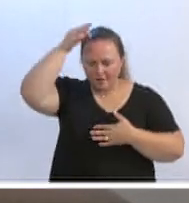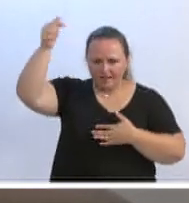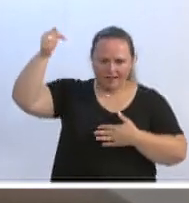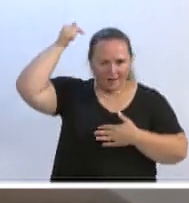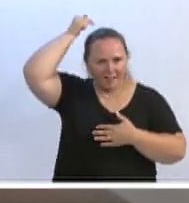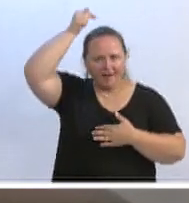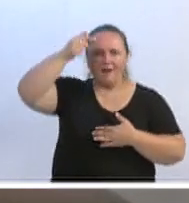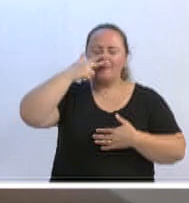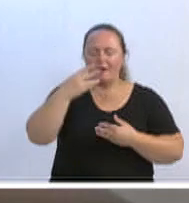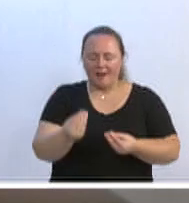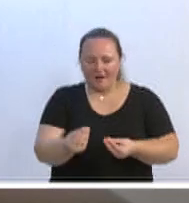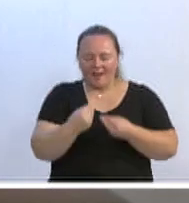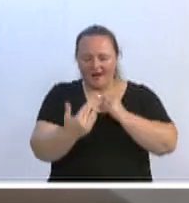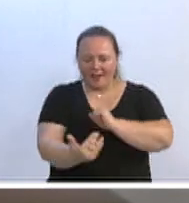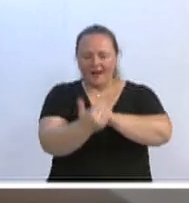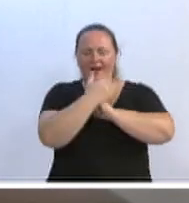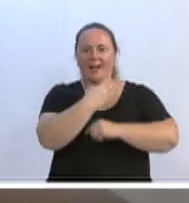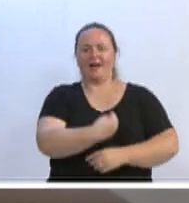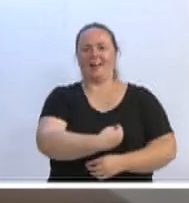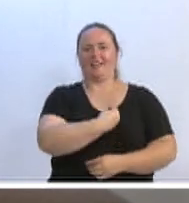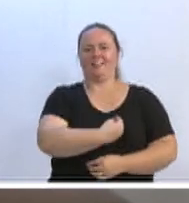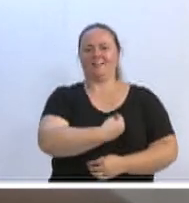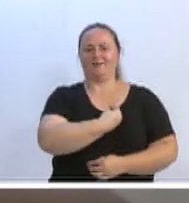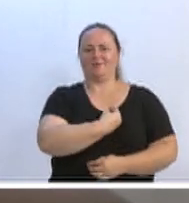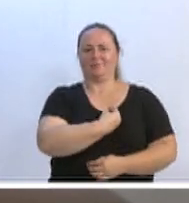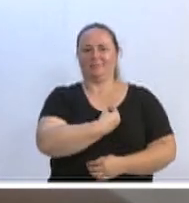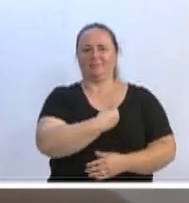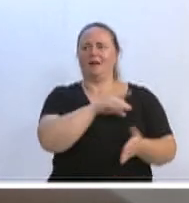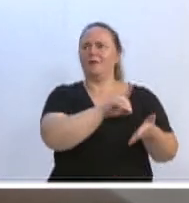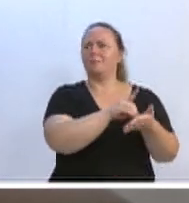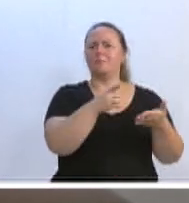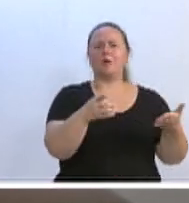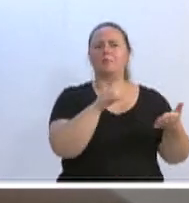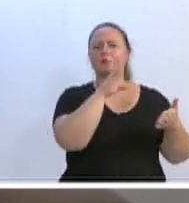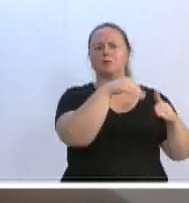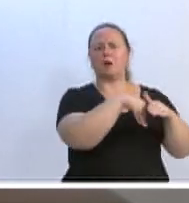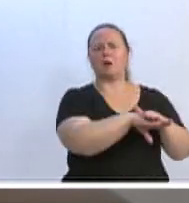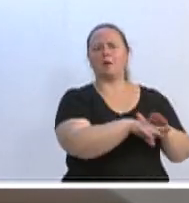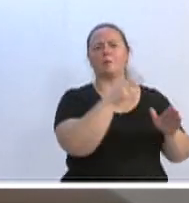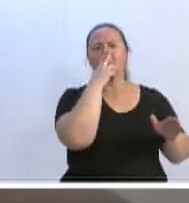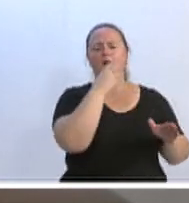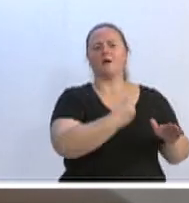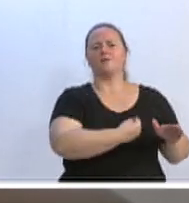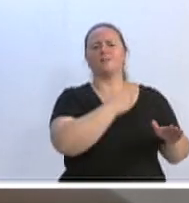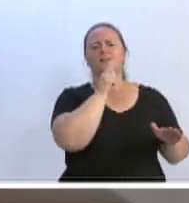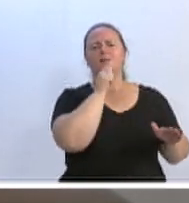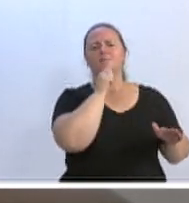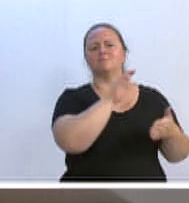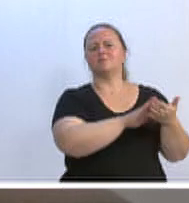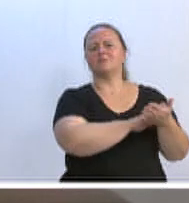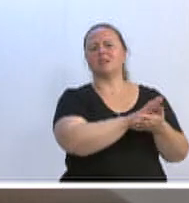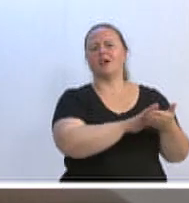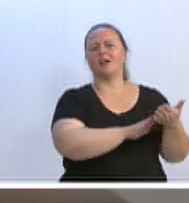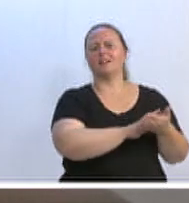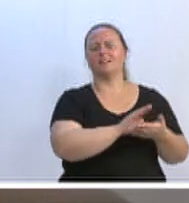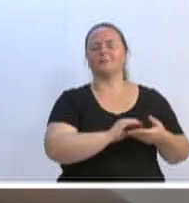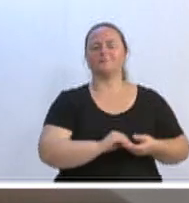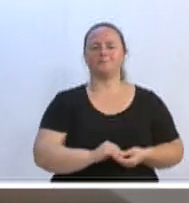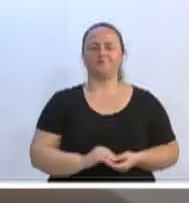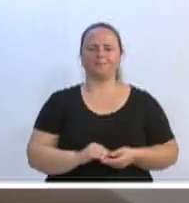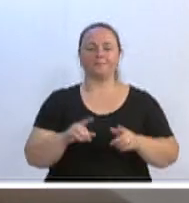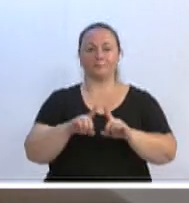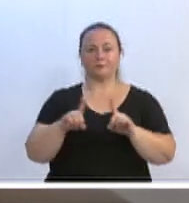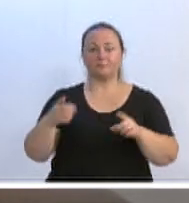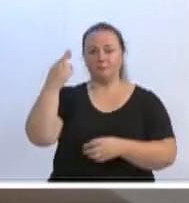letra mata, né? É a letra sem vida. E uma das coisas que o Senhor tem nos ensinado é a valorizar a palavra